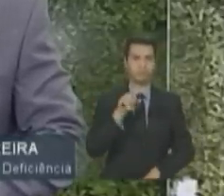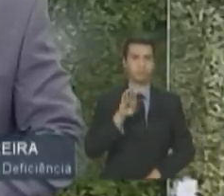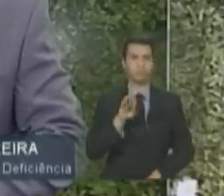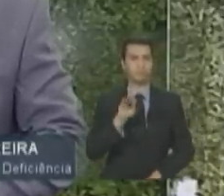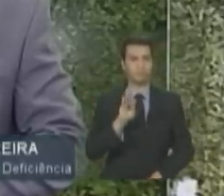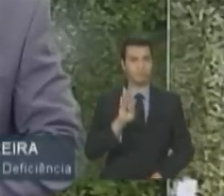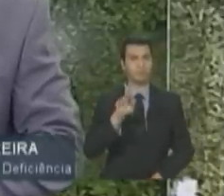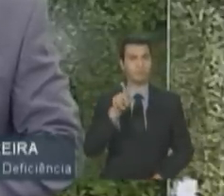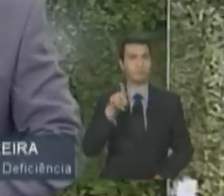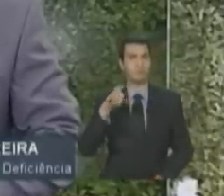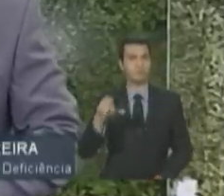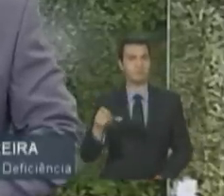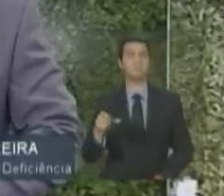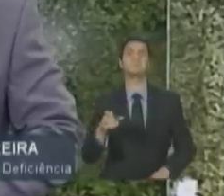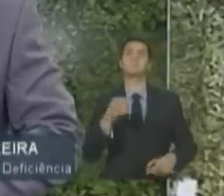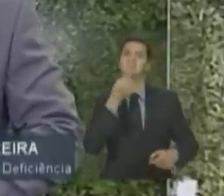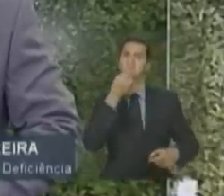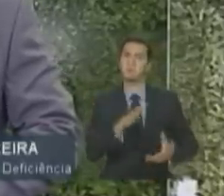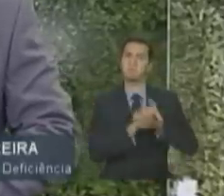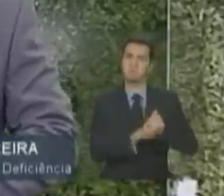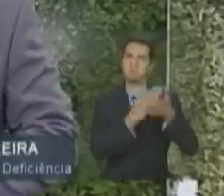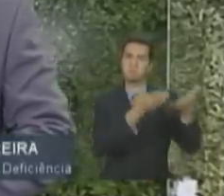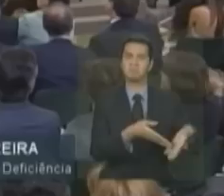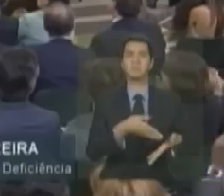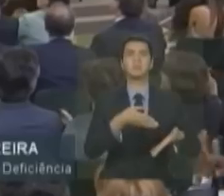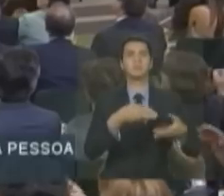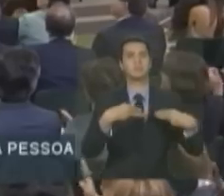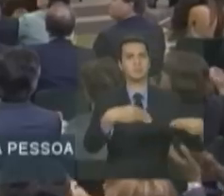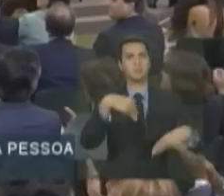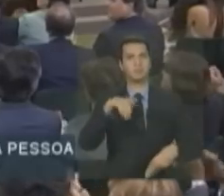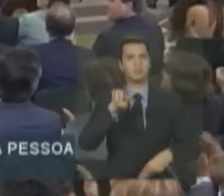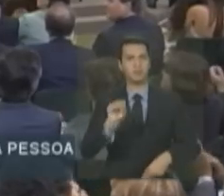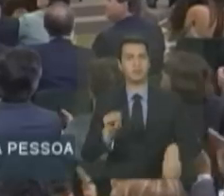parabéns aqui à ministra Tereza Campelo e os demais ministros.